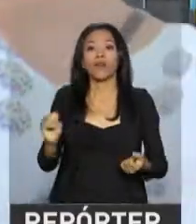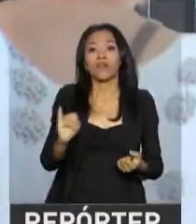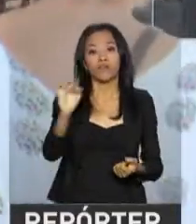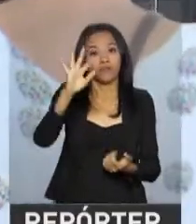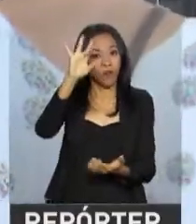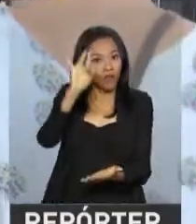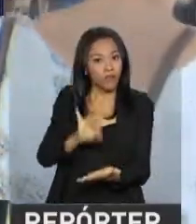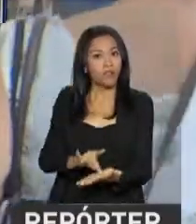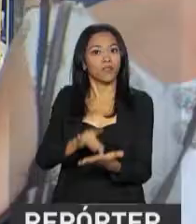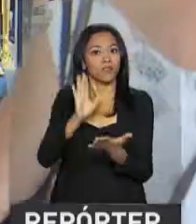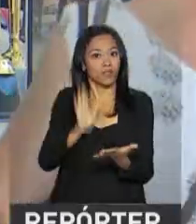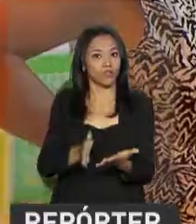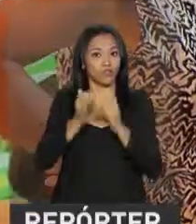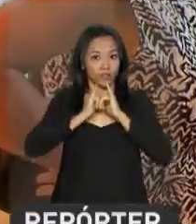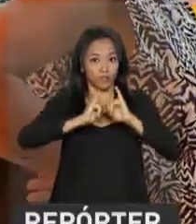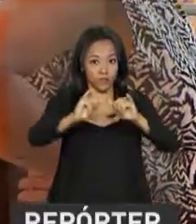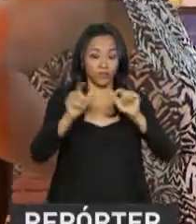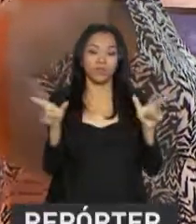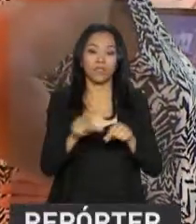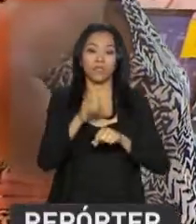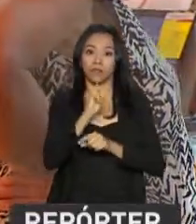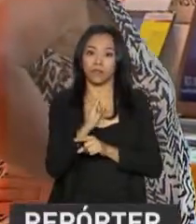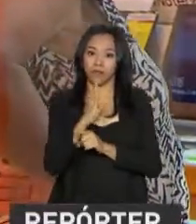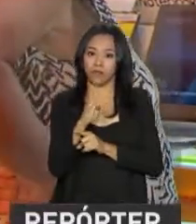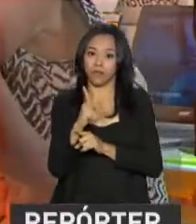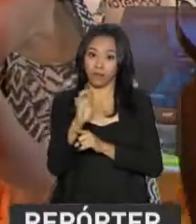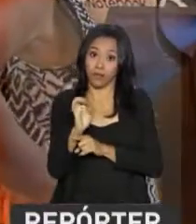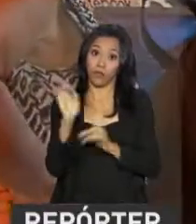oficial, divulgada pelo IBGE, fechou o ano em